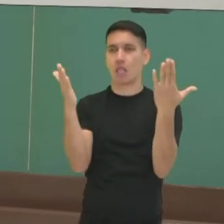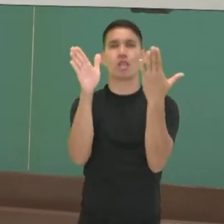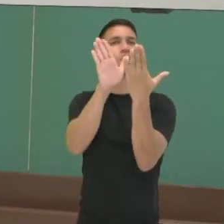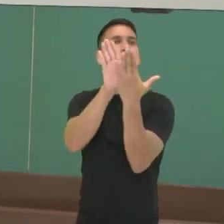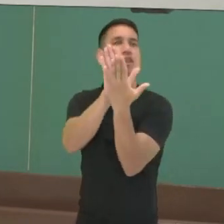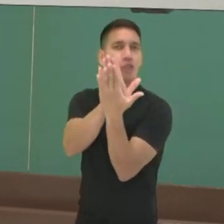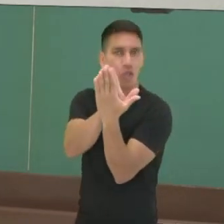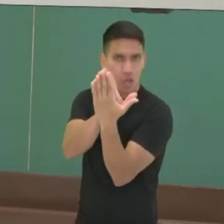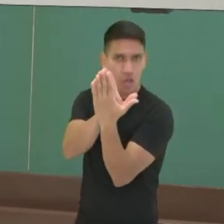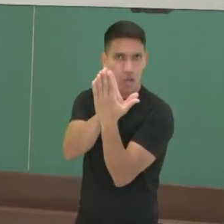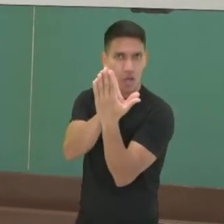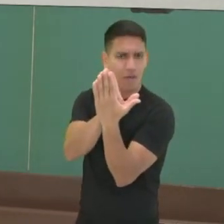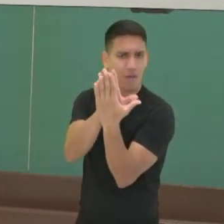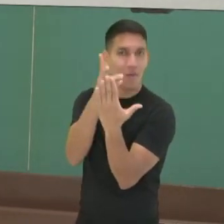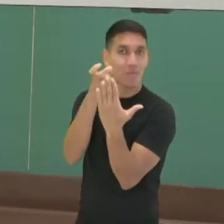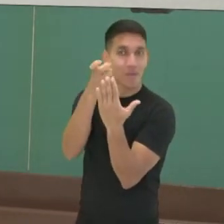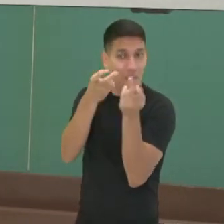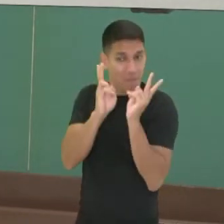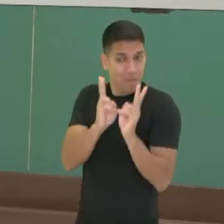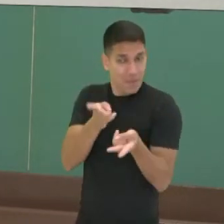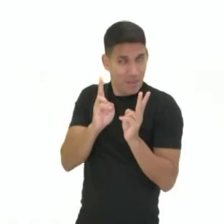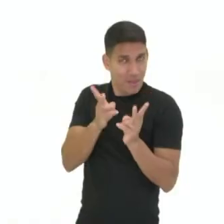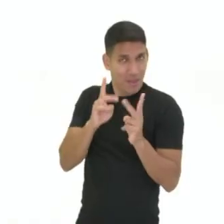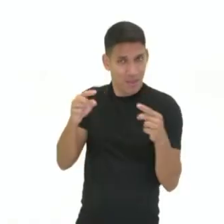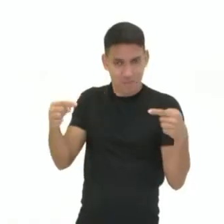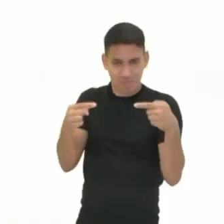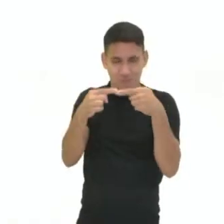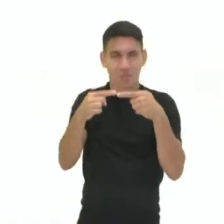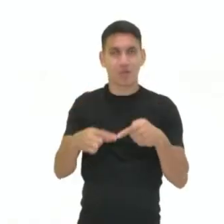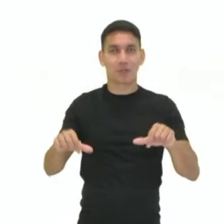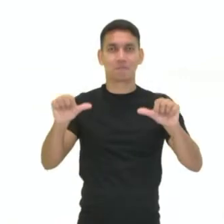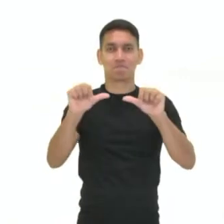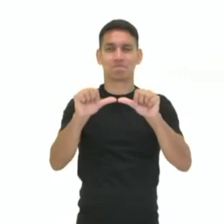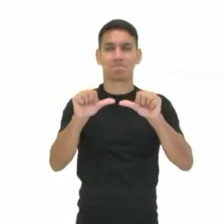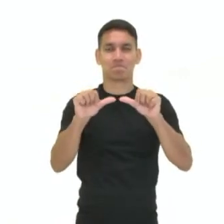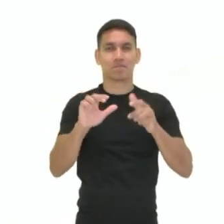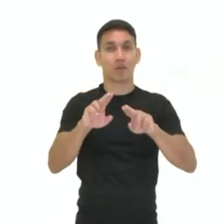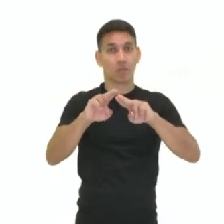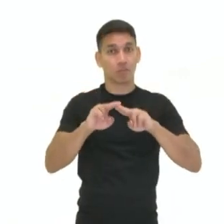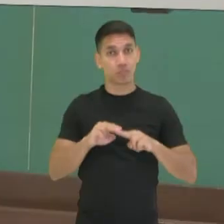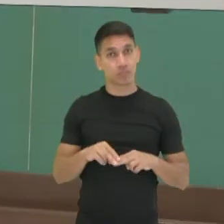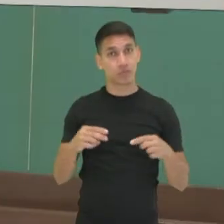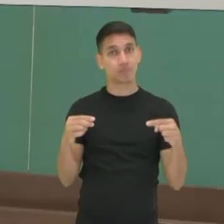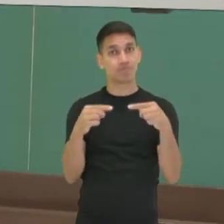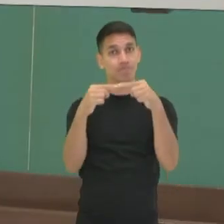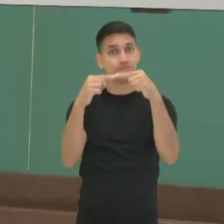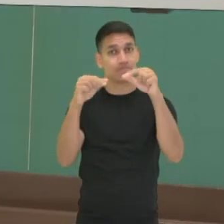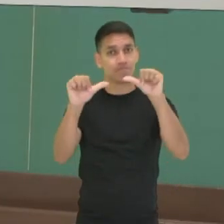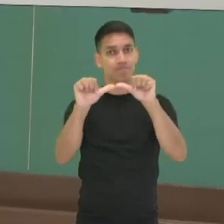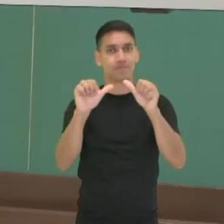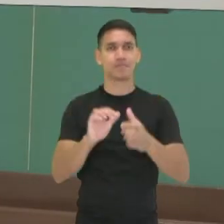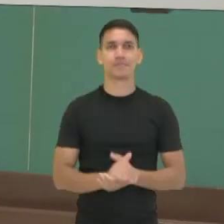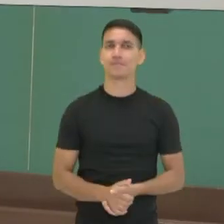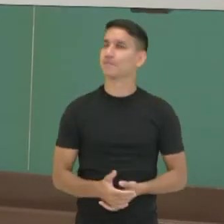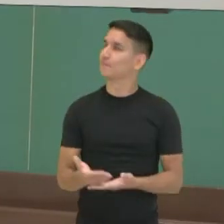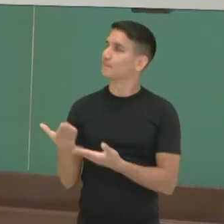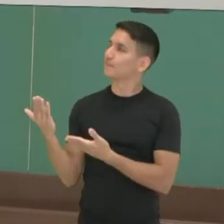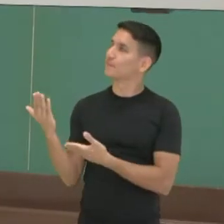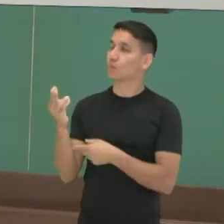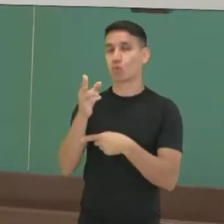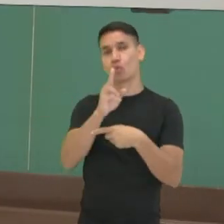em cima, percebam que os pontos vão se sobrepor, elas vão ficar similares. Então tá aí,